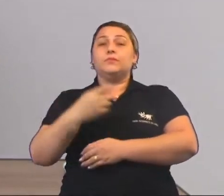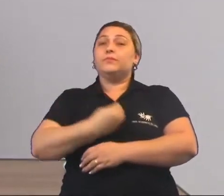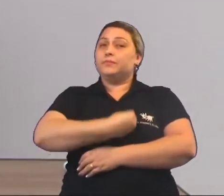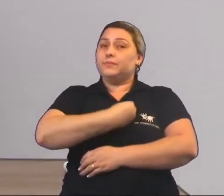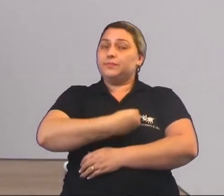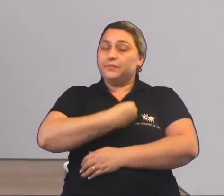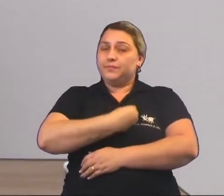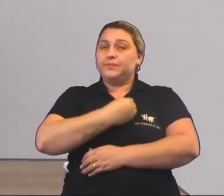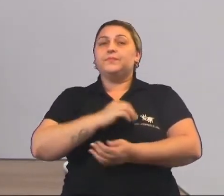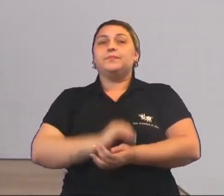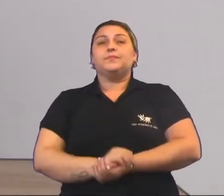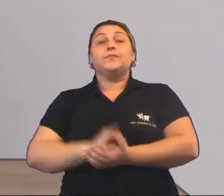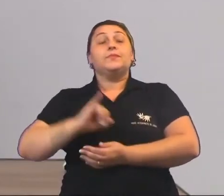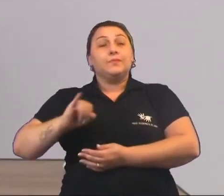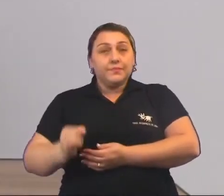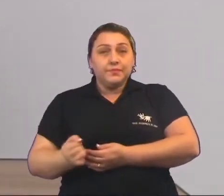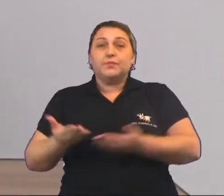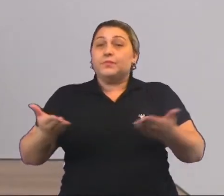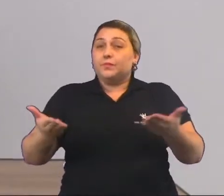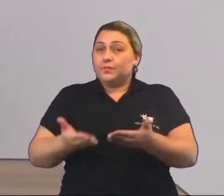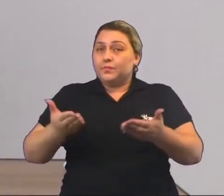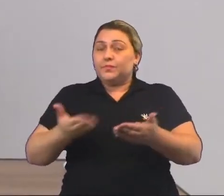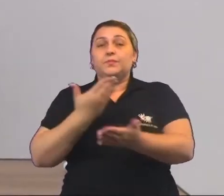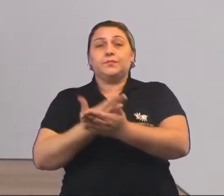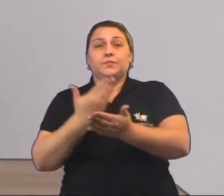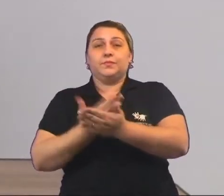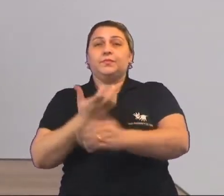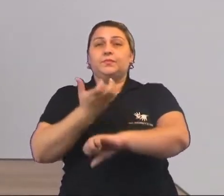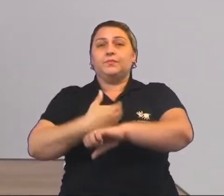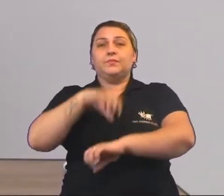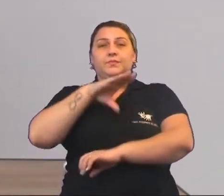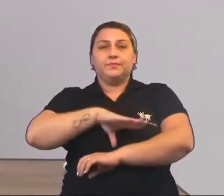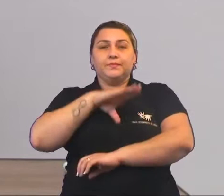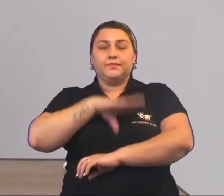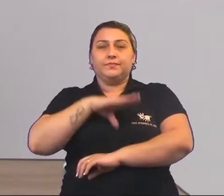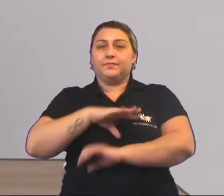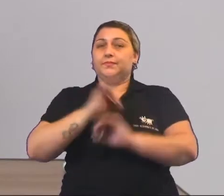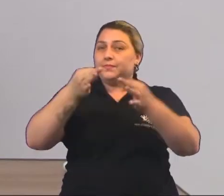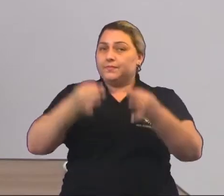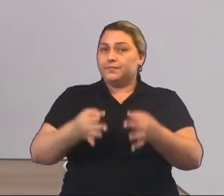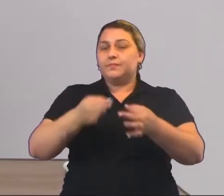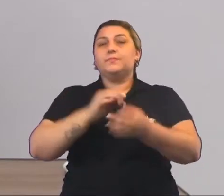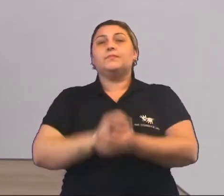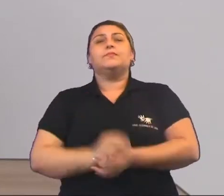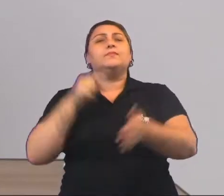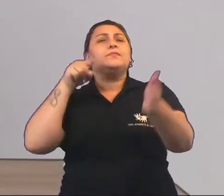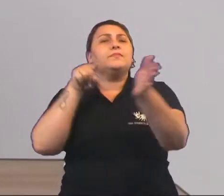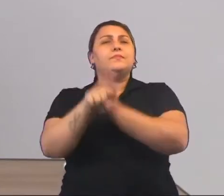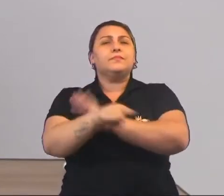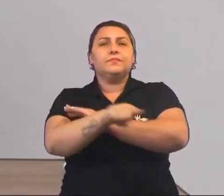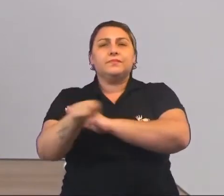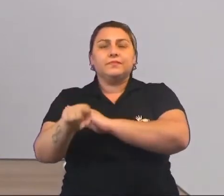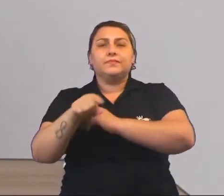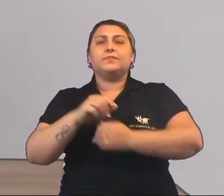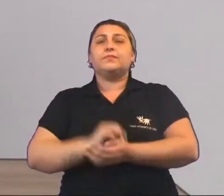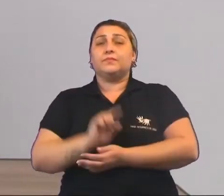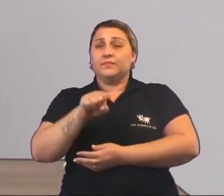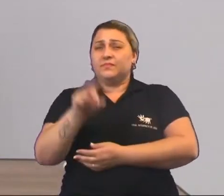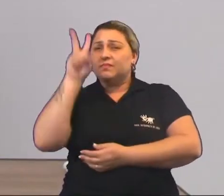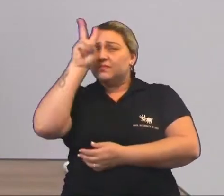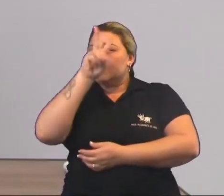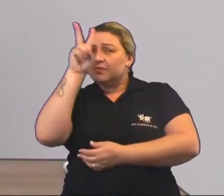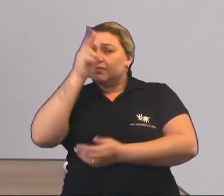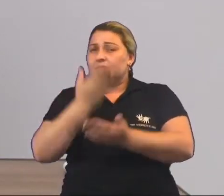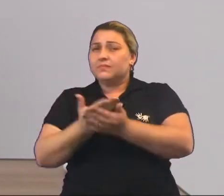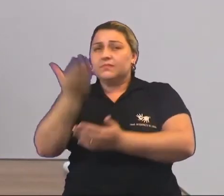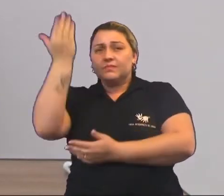sua participação. Continuaremos hoje estudando o componente de língua portuguesa, certo? E deixa eu perguntar para vocês. Vocês